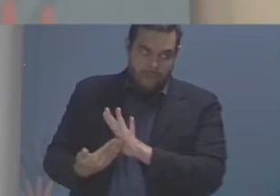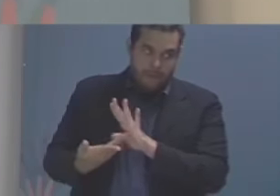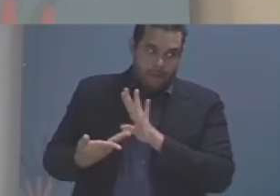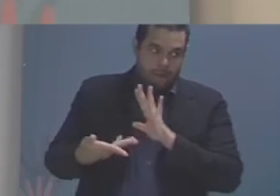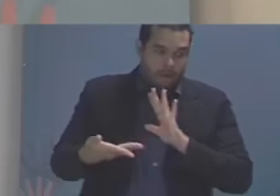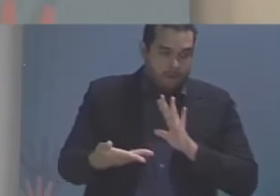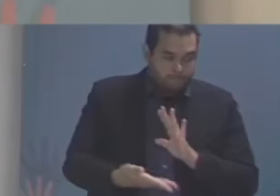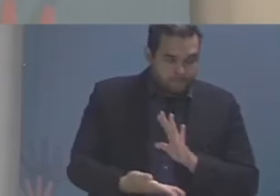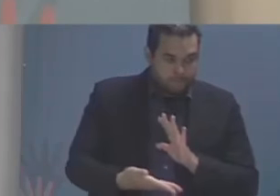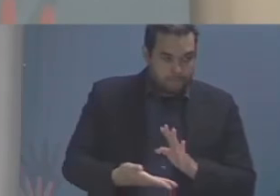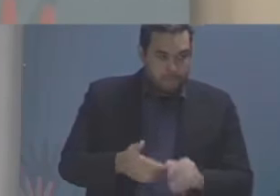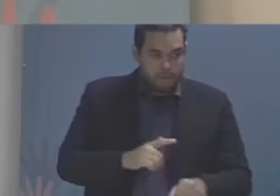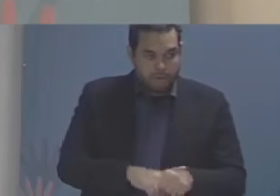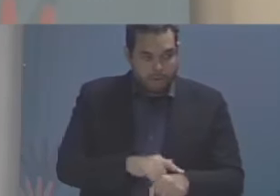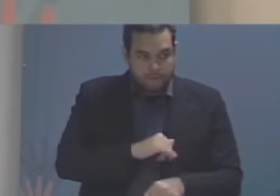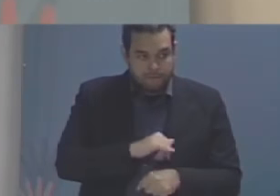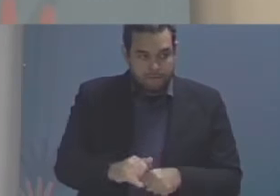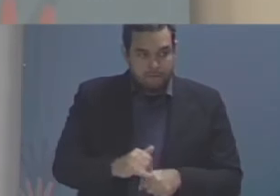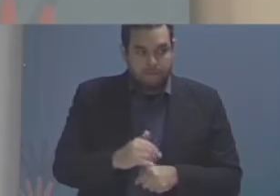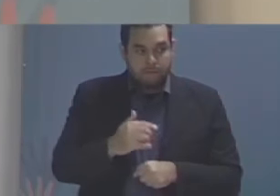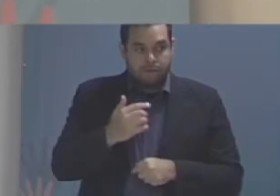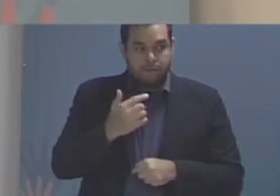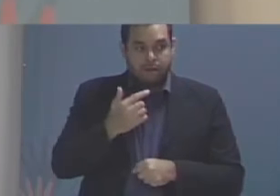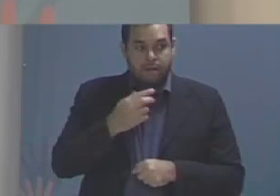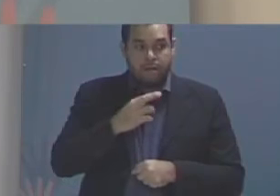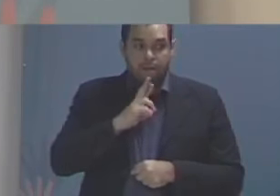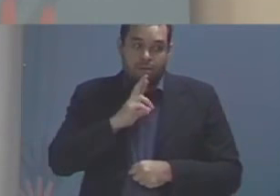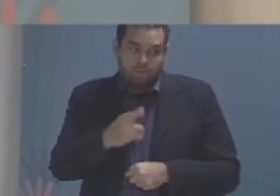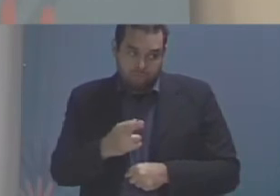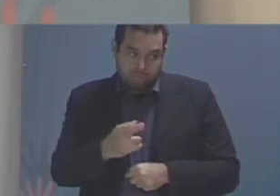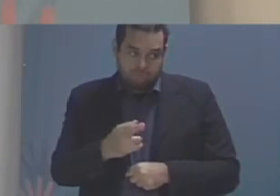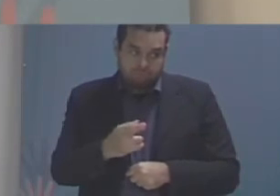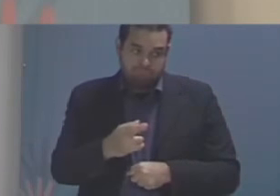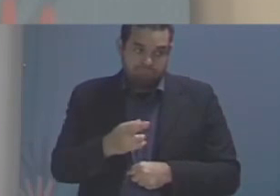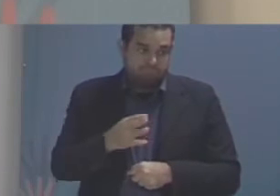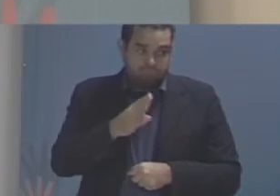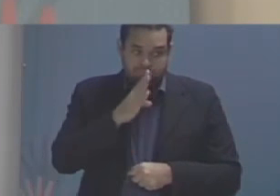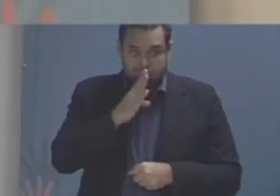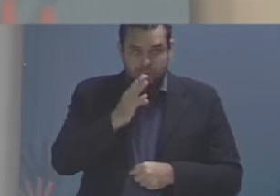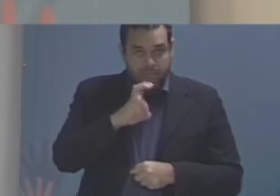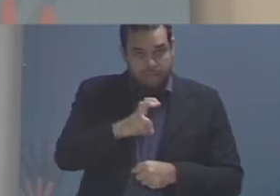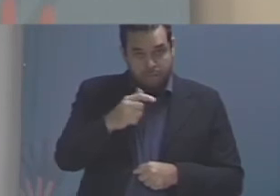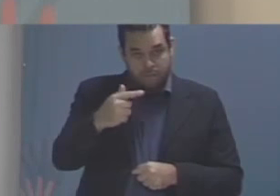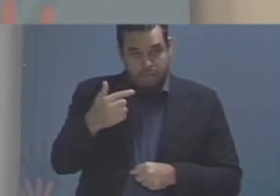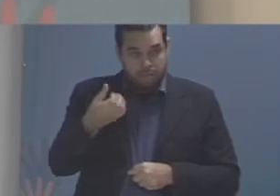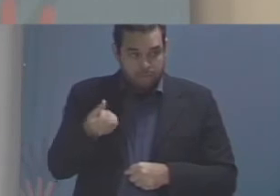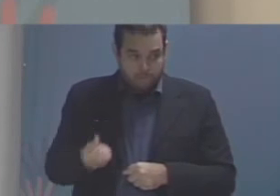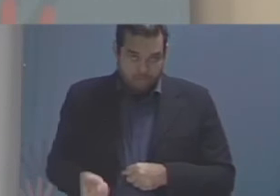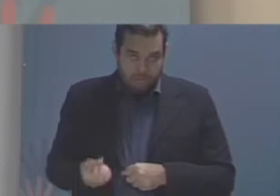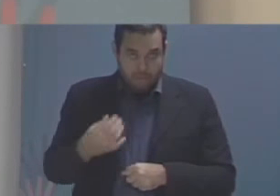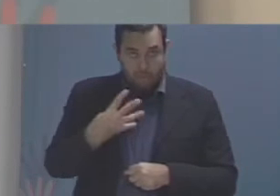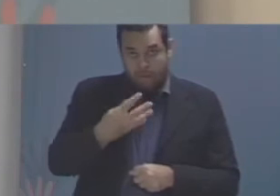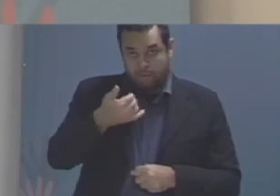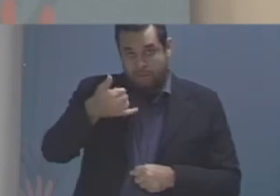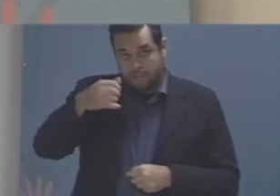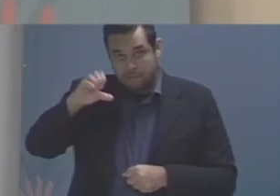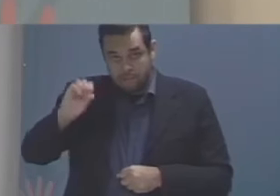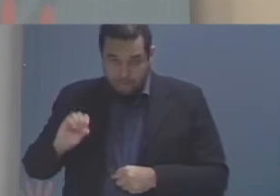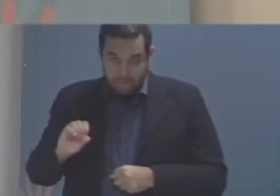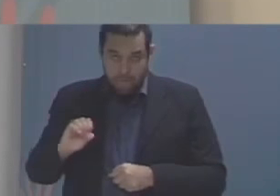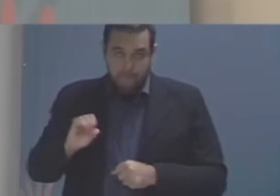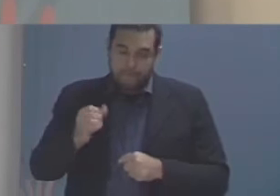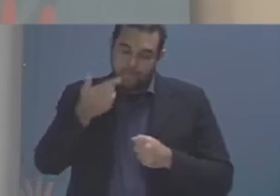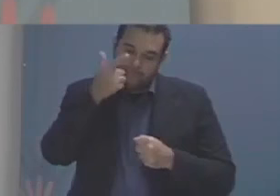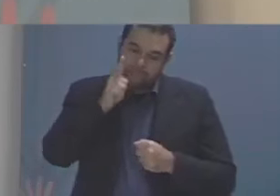Carlos, nesse momento, se eu te desse qualquer outra resposta, eu estaria te mentindo. A Lei 5766, a Lei 4.119, permite que o